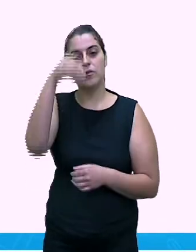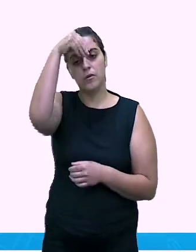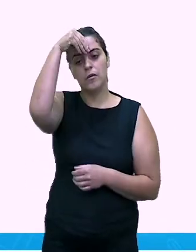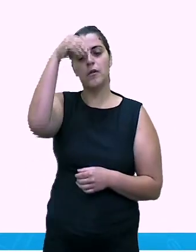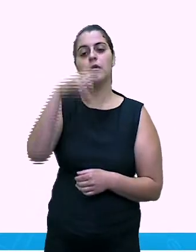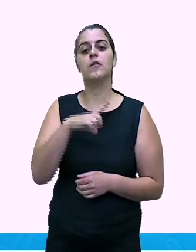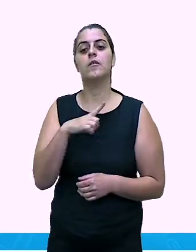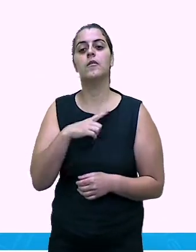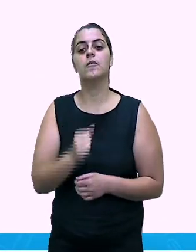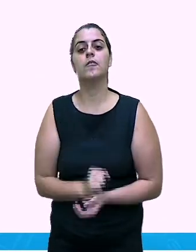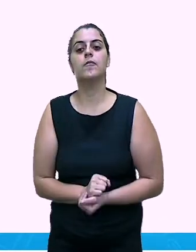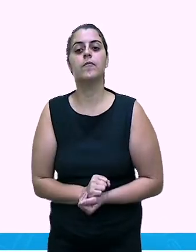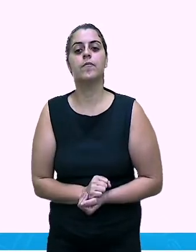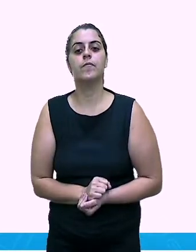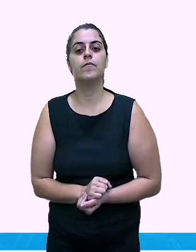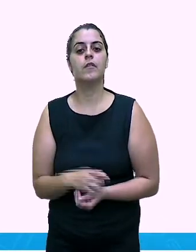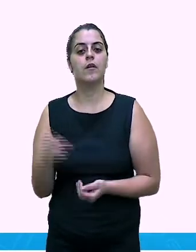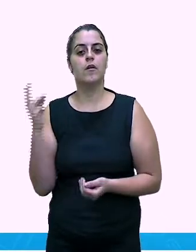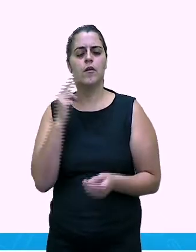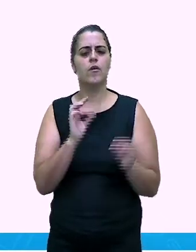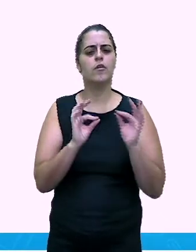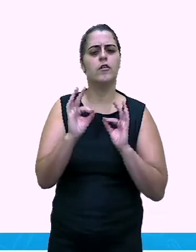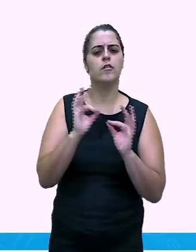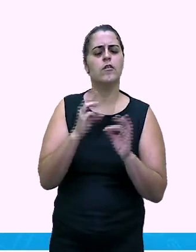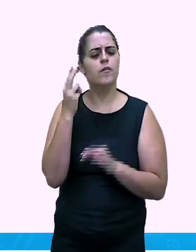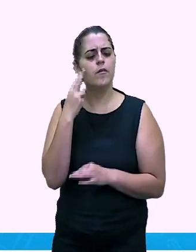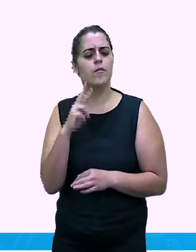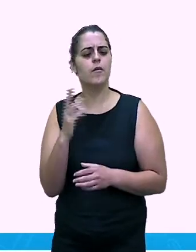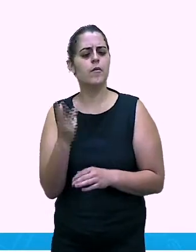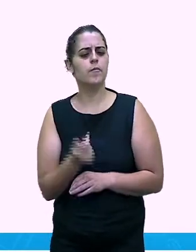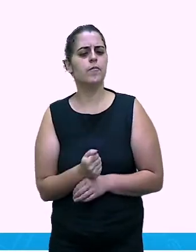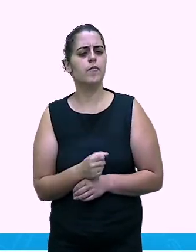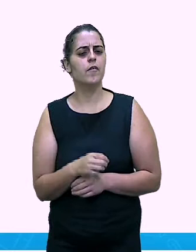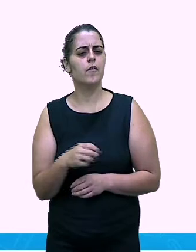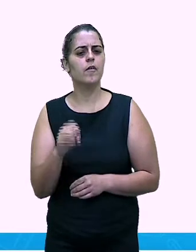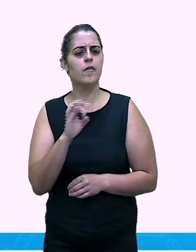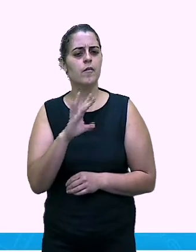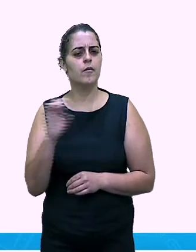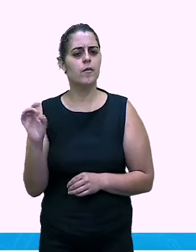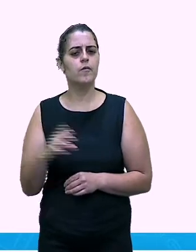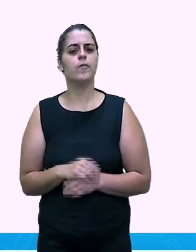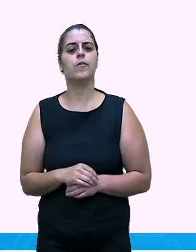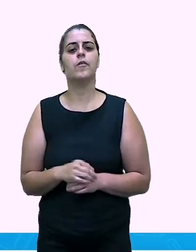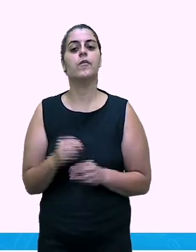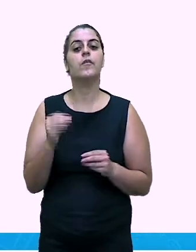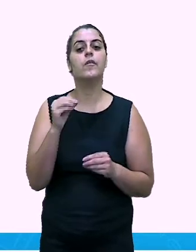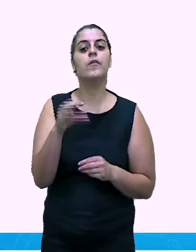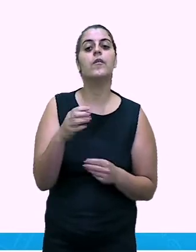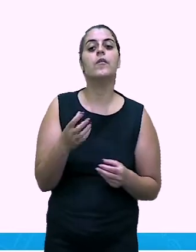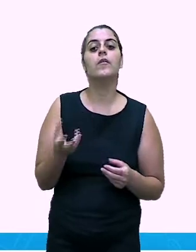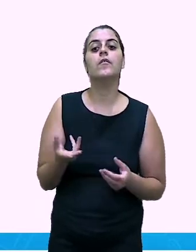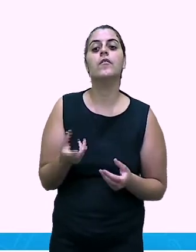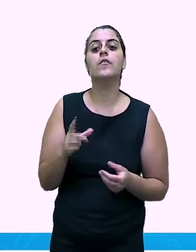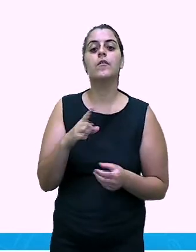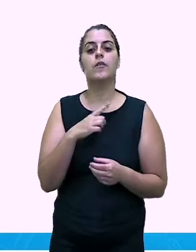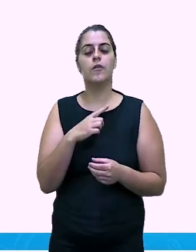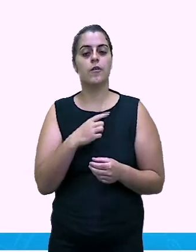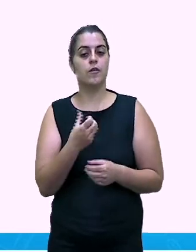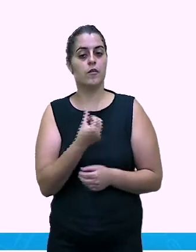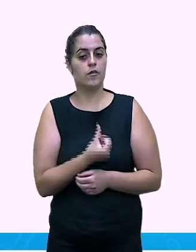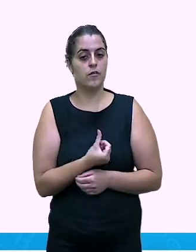cada uma? Então, analisando aí, nós temos aí, vemos que cada sobrinha recebeu